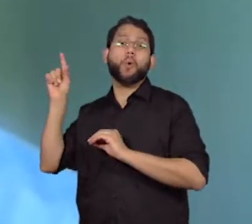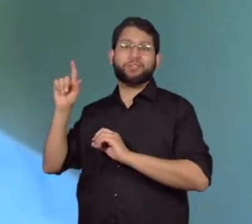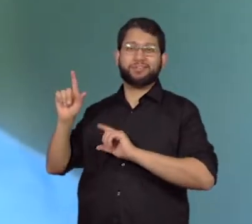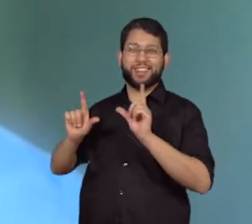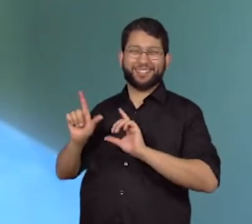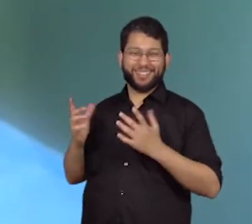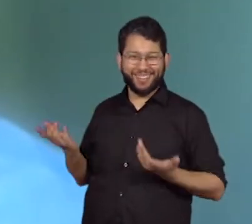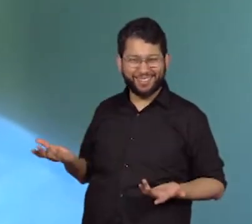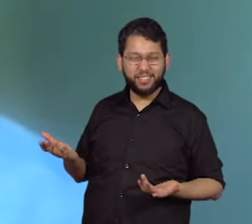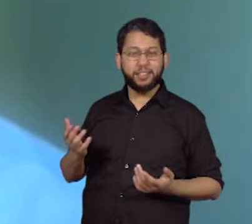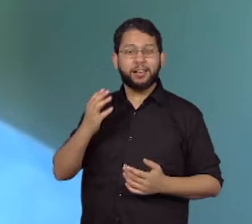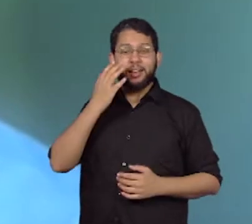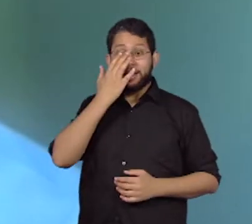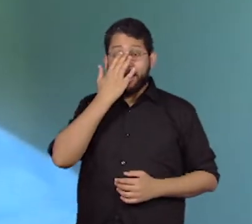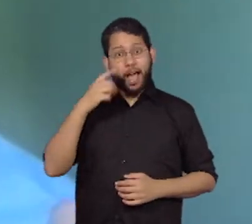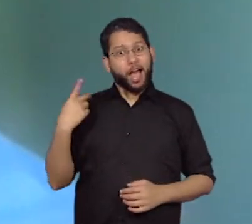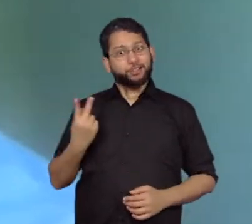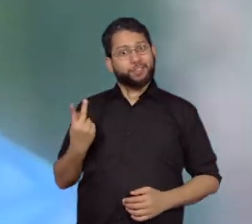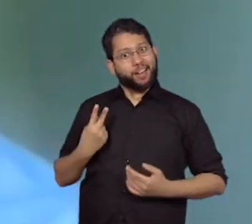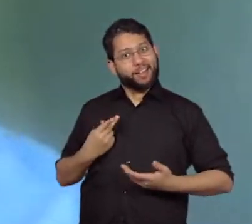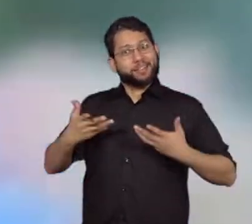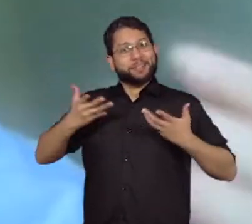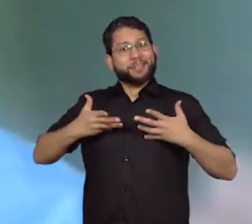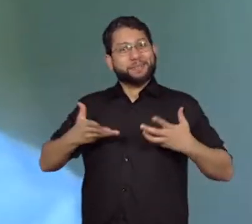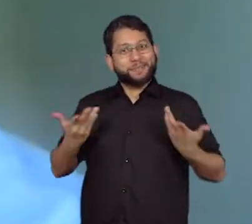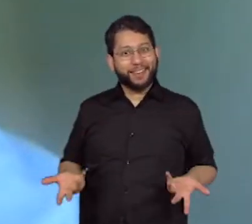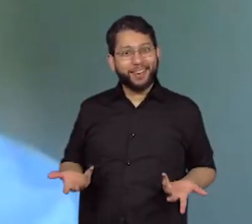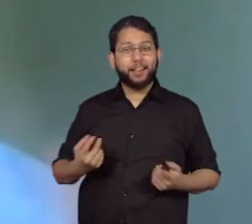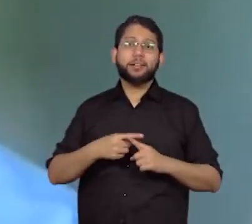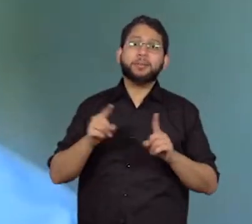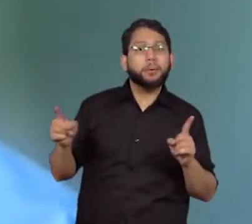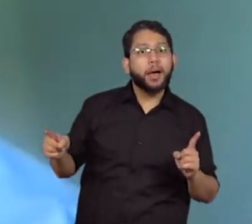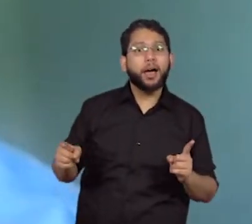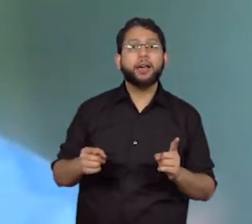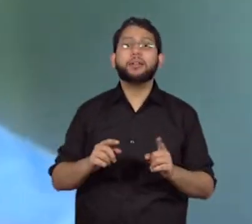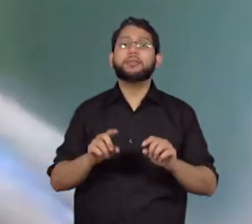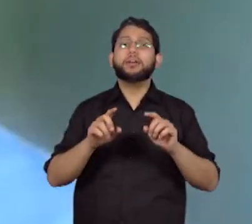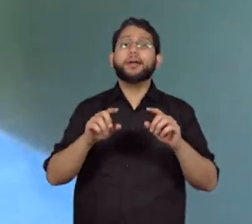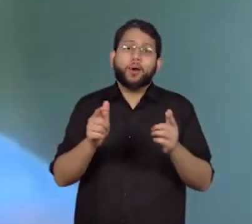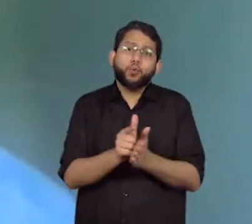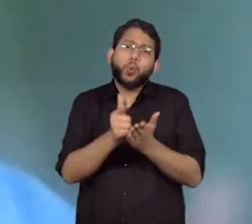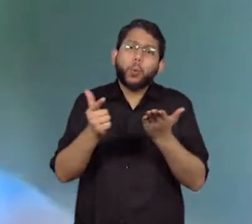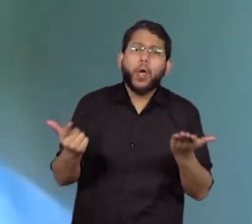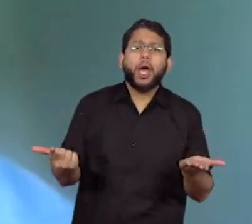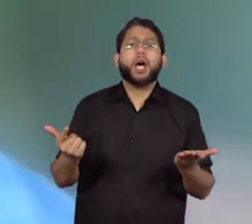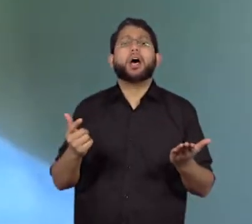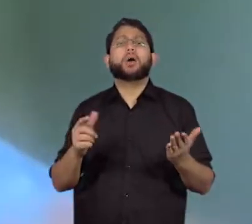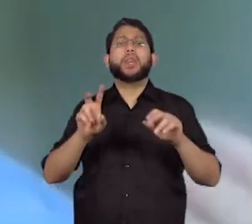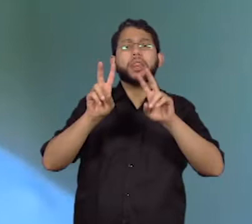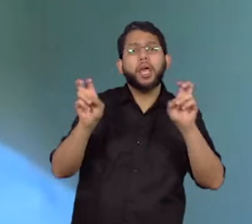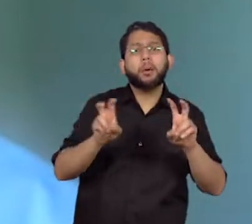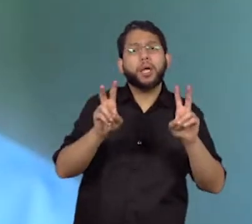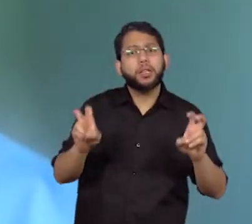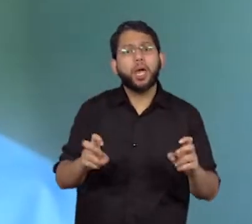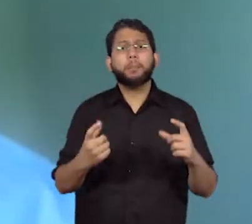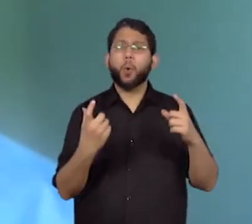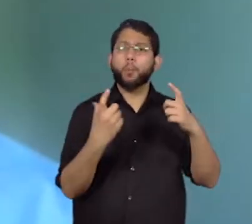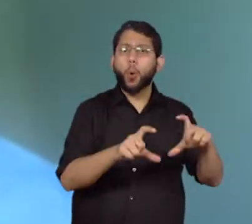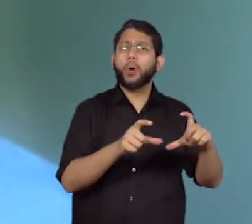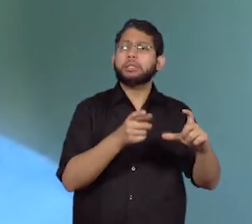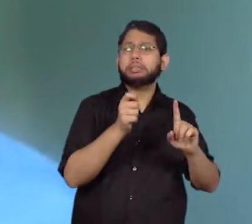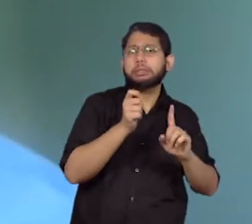né? E aí, enfim, coluna andando, só que eu queria aprender mais. Só, olha, eu acho que eu quero ir para um lugar